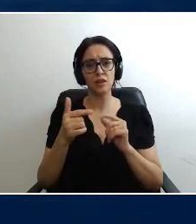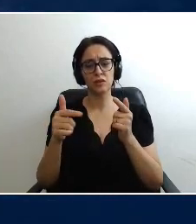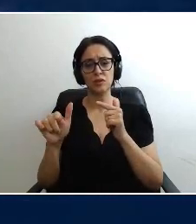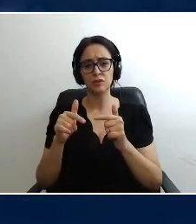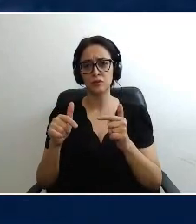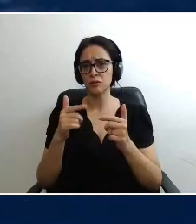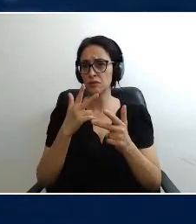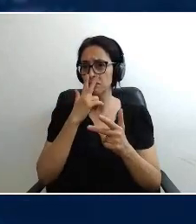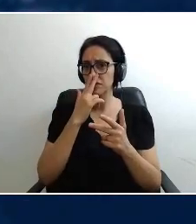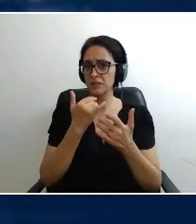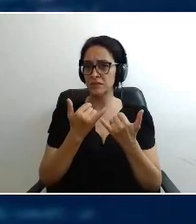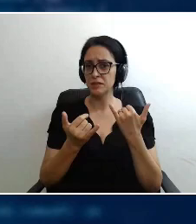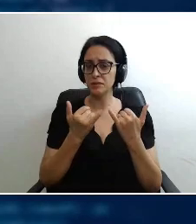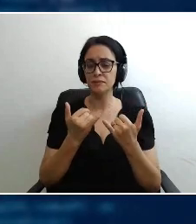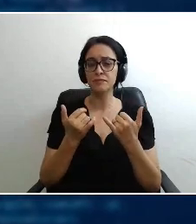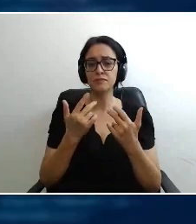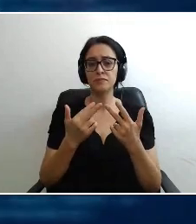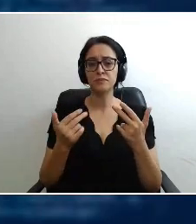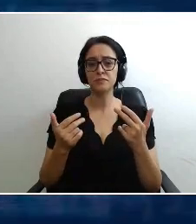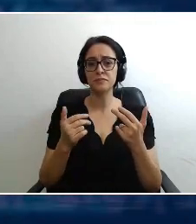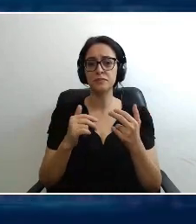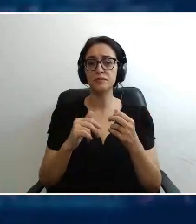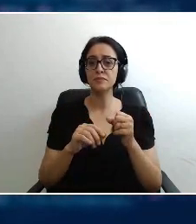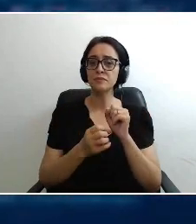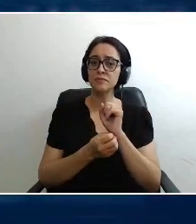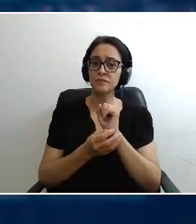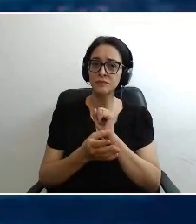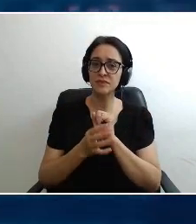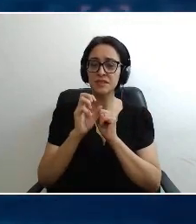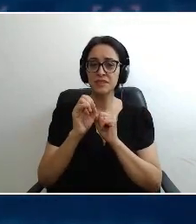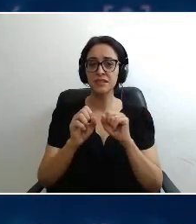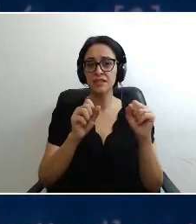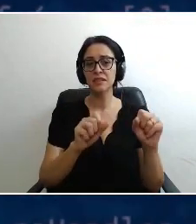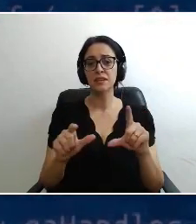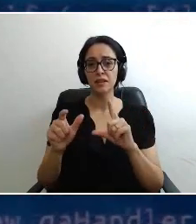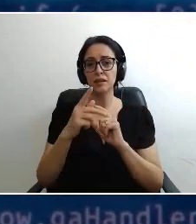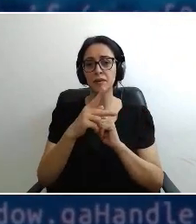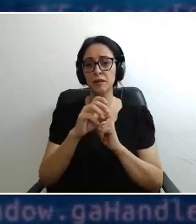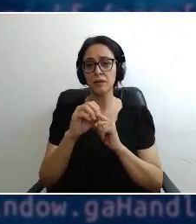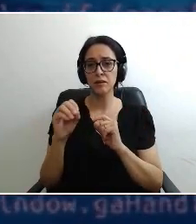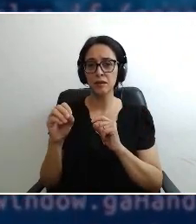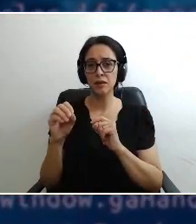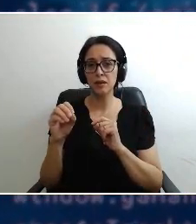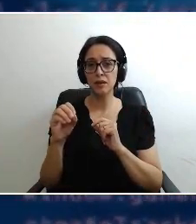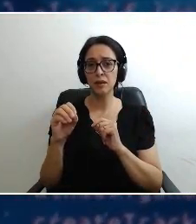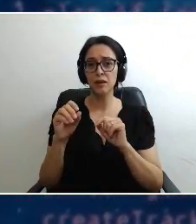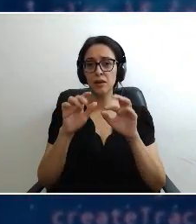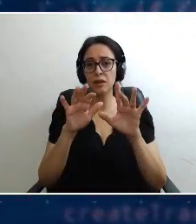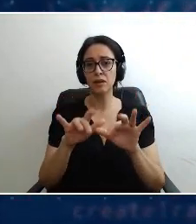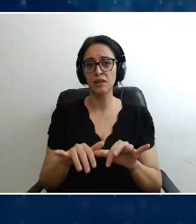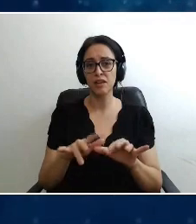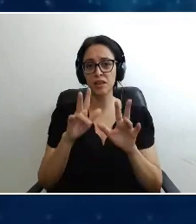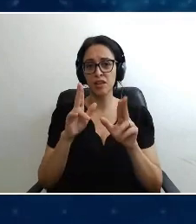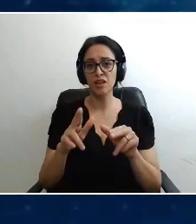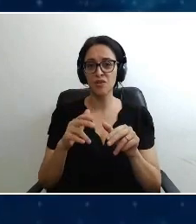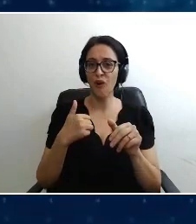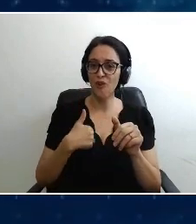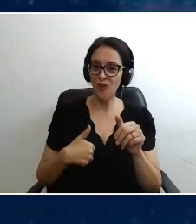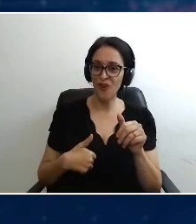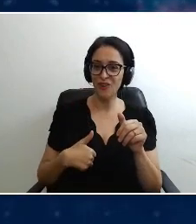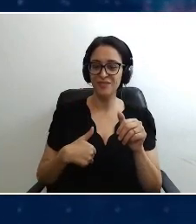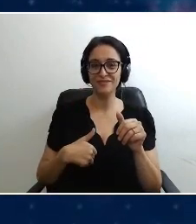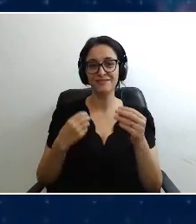parecido? E um easter egg, se você abrevia programação orientada a objetos como PU, você está escrevendo cocôzinho. E talvez você não esteja